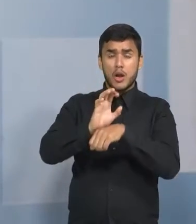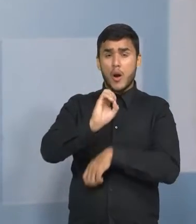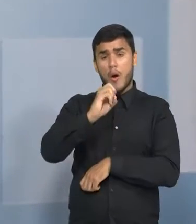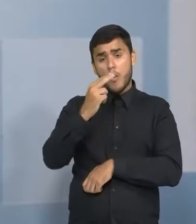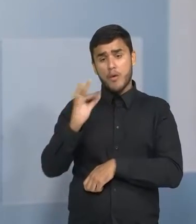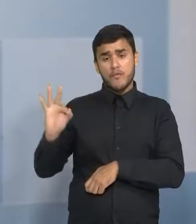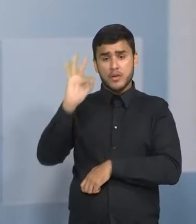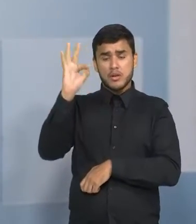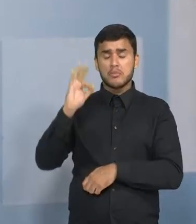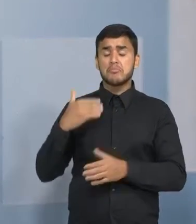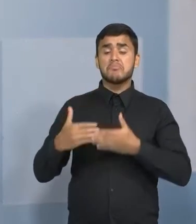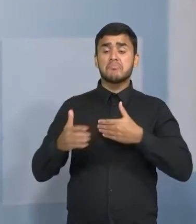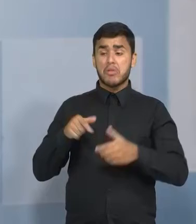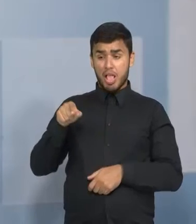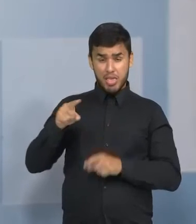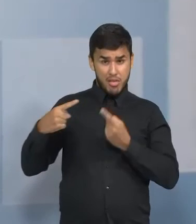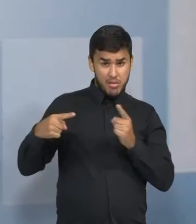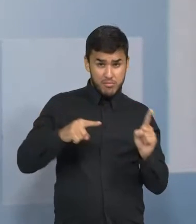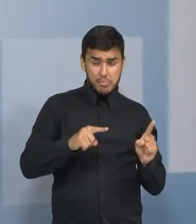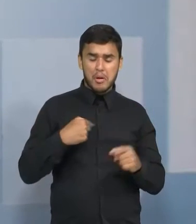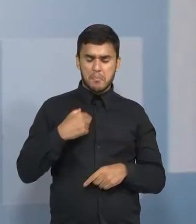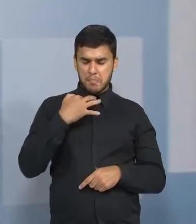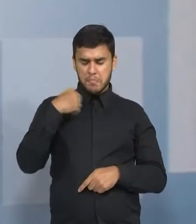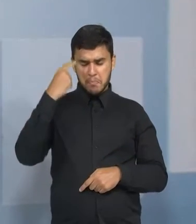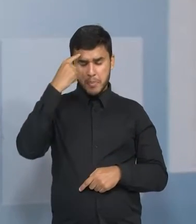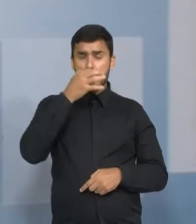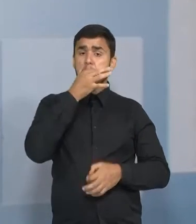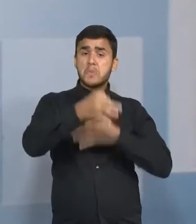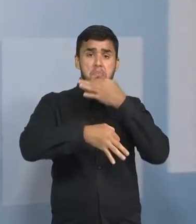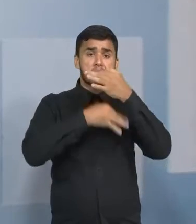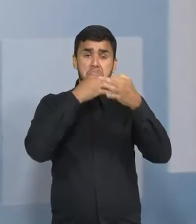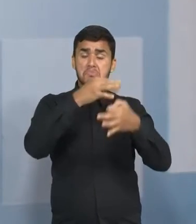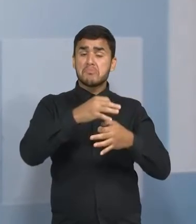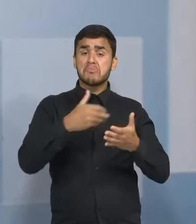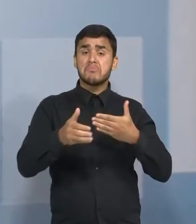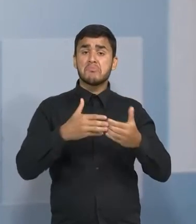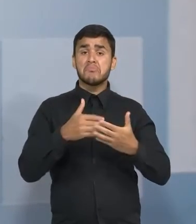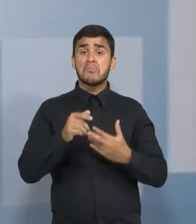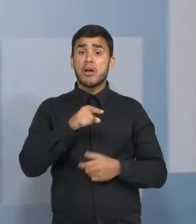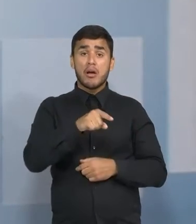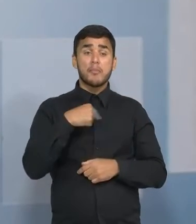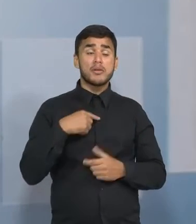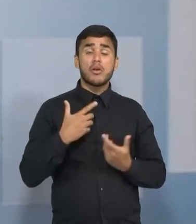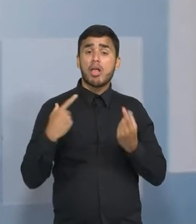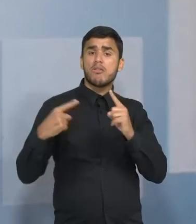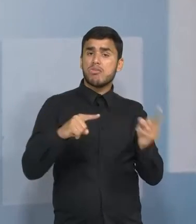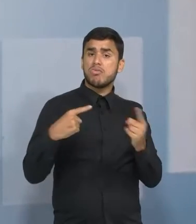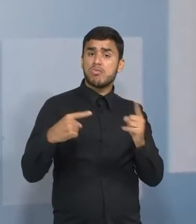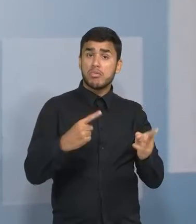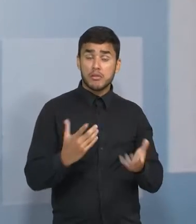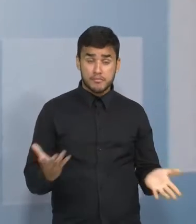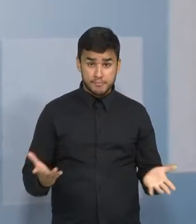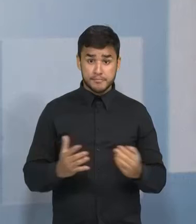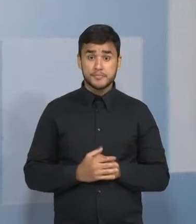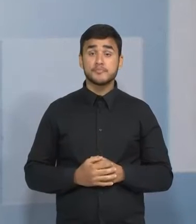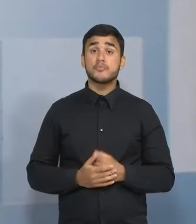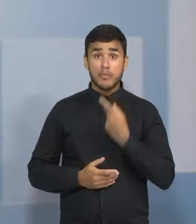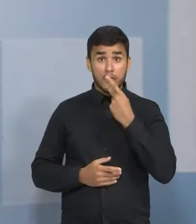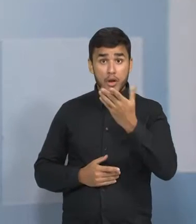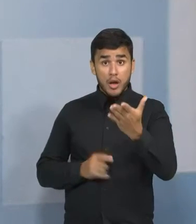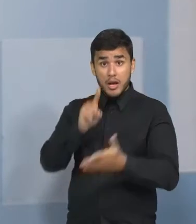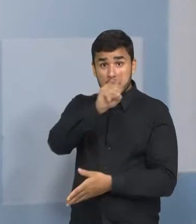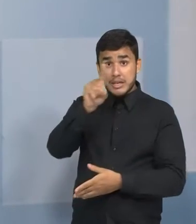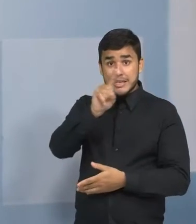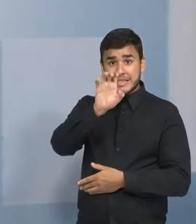responsabilidade. Infelizmente, né, Luiz? Infelizmente. Então, o que é que acontece? Eu acredito que o Zezinho Albuquerque vai ser não